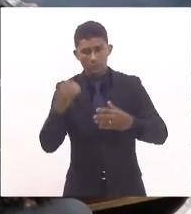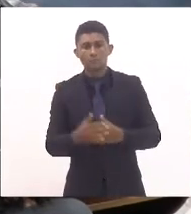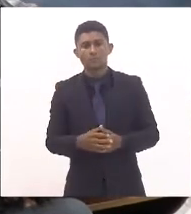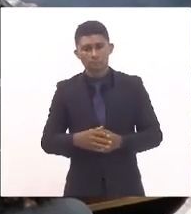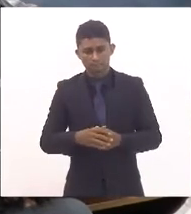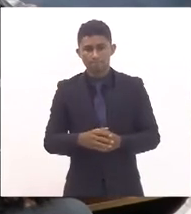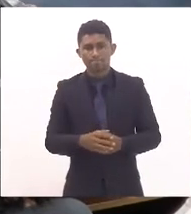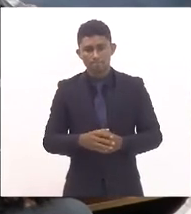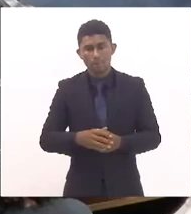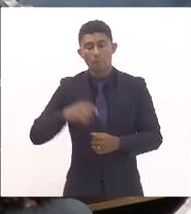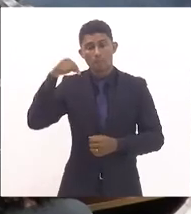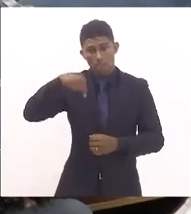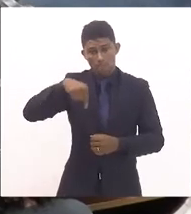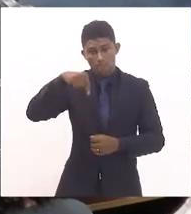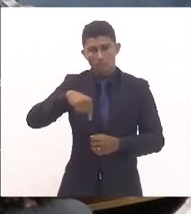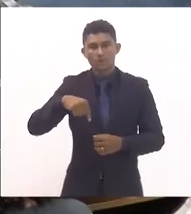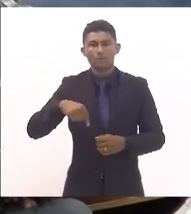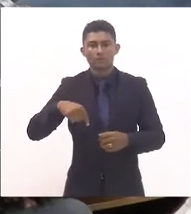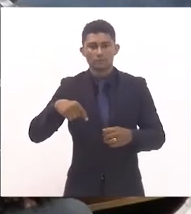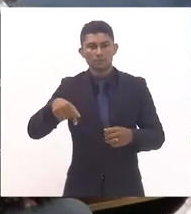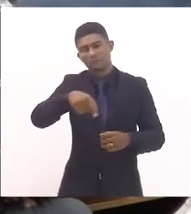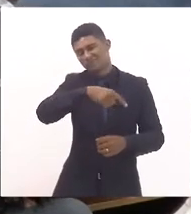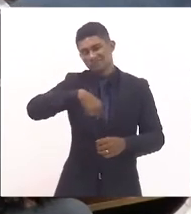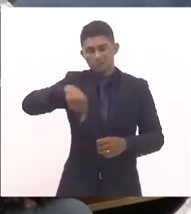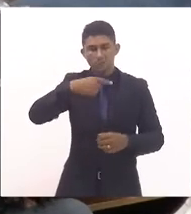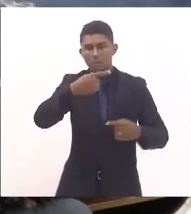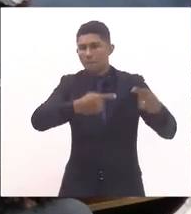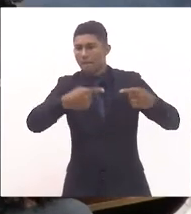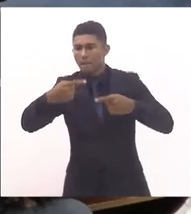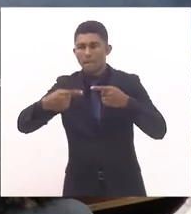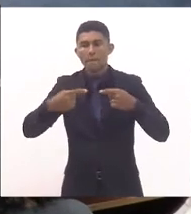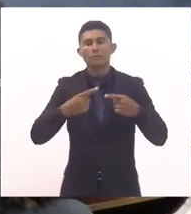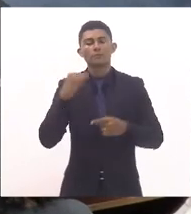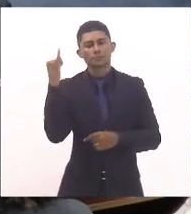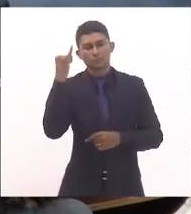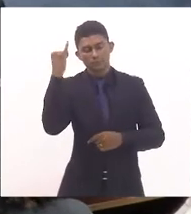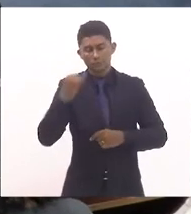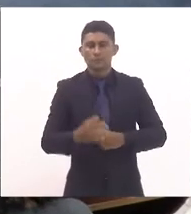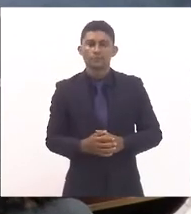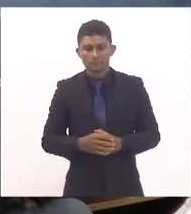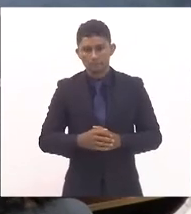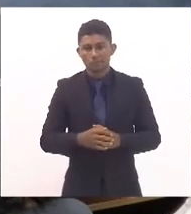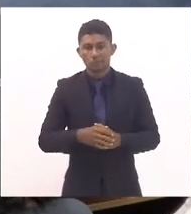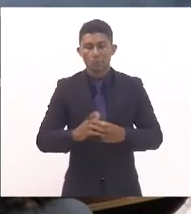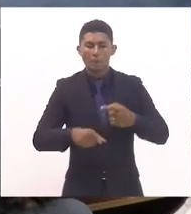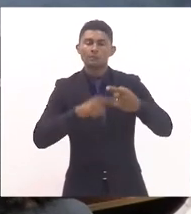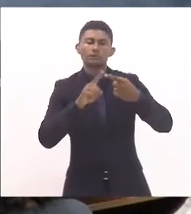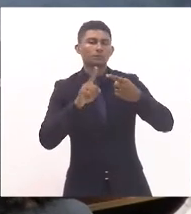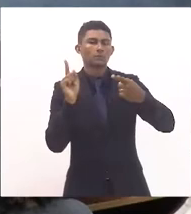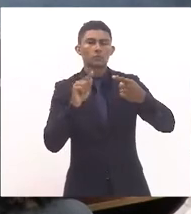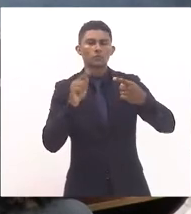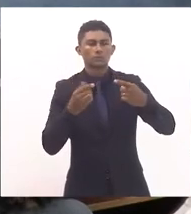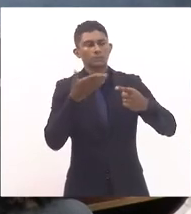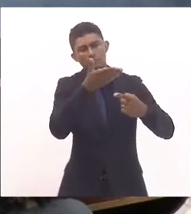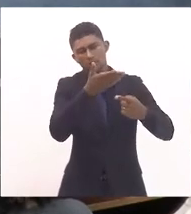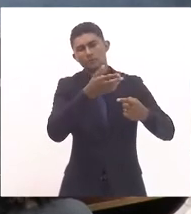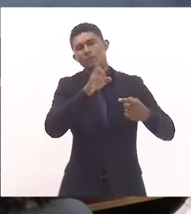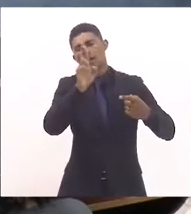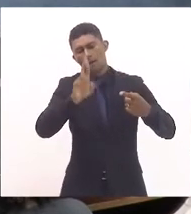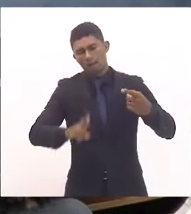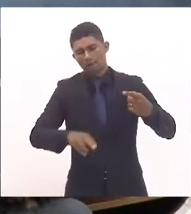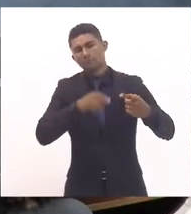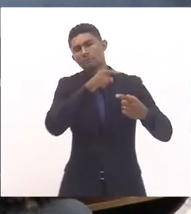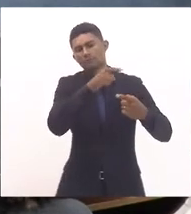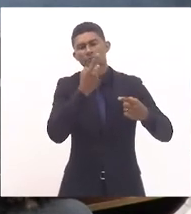para a nossa discussão coletiva, e é sempre muito importante. Primeiro, o deputado Carlos Augusto tem razão,